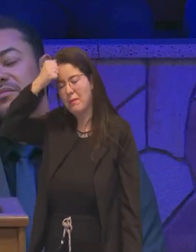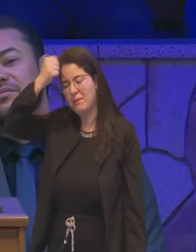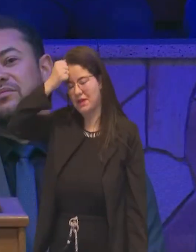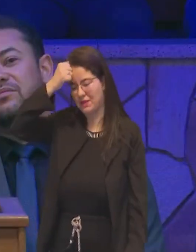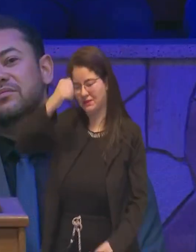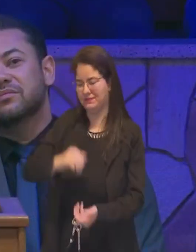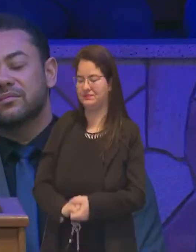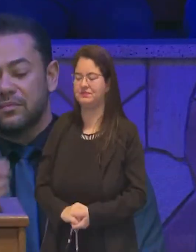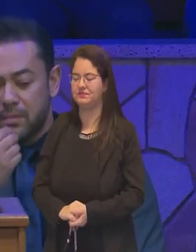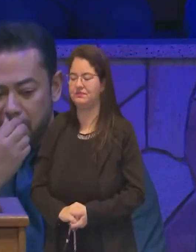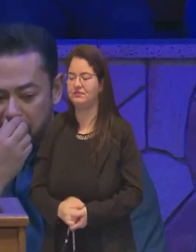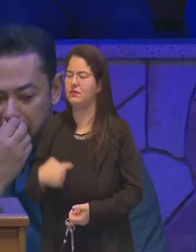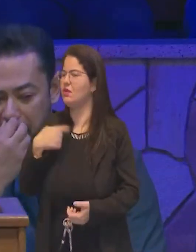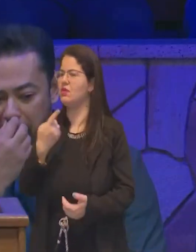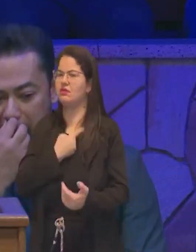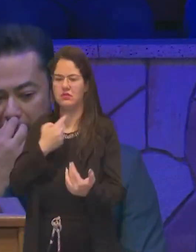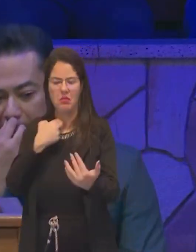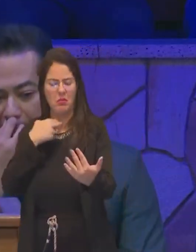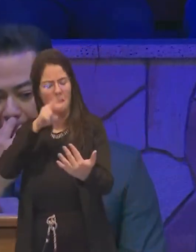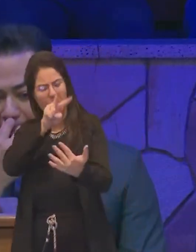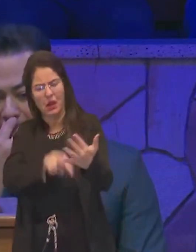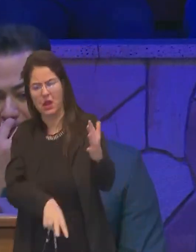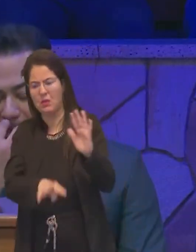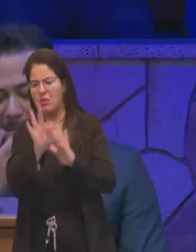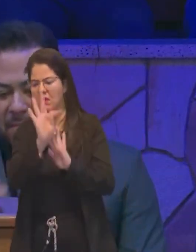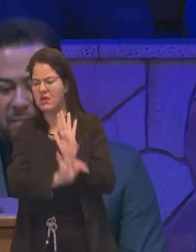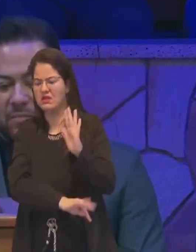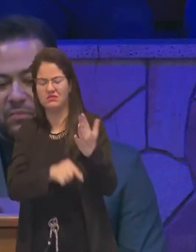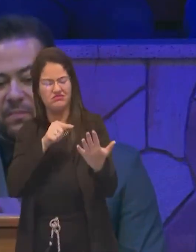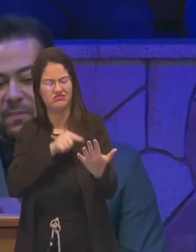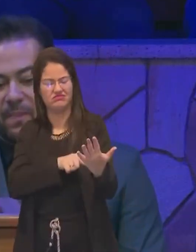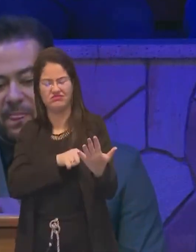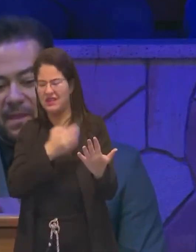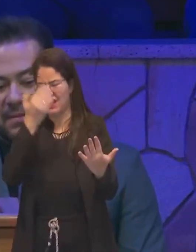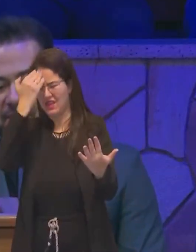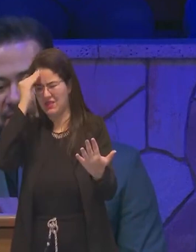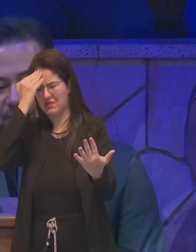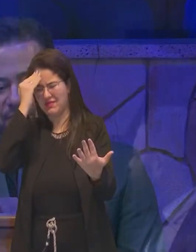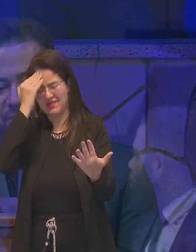Nós não podemos ler esse texto e não entender que esse